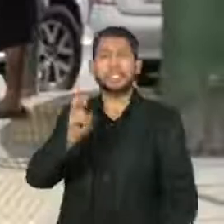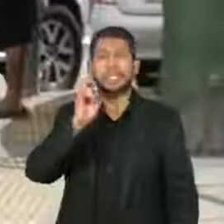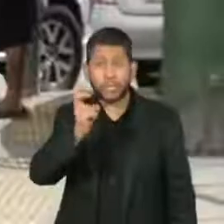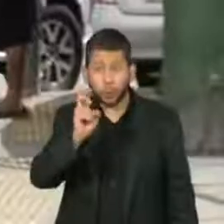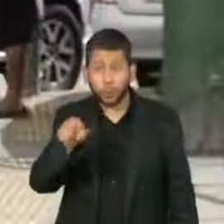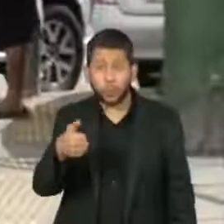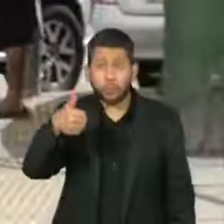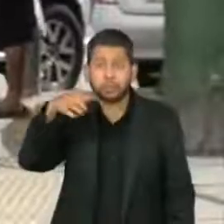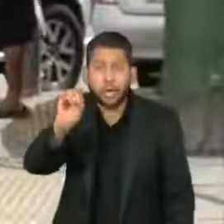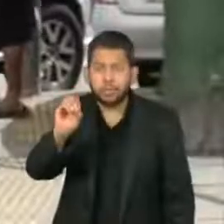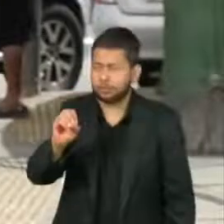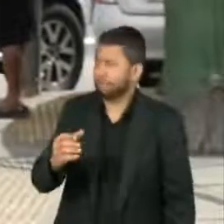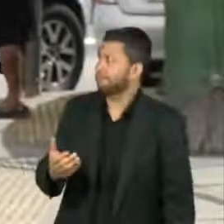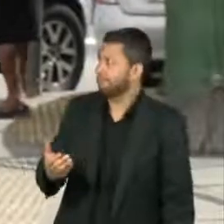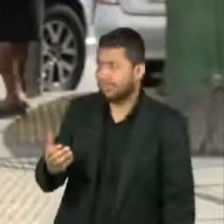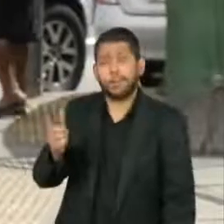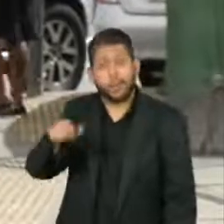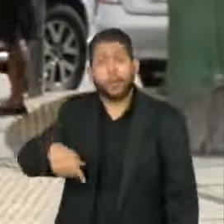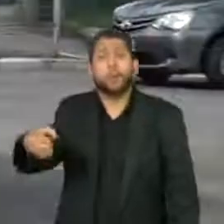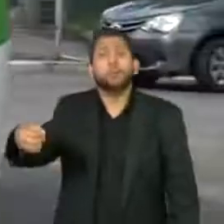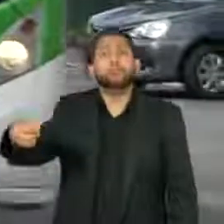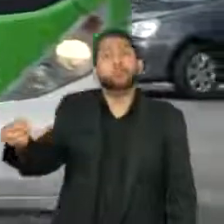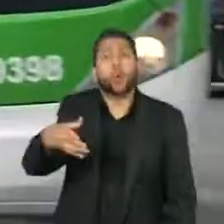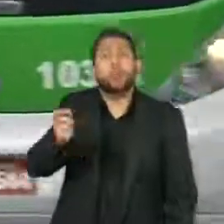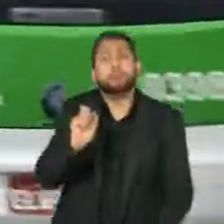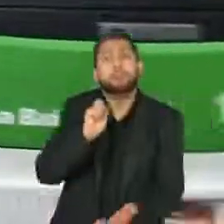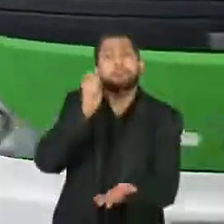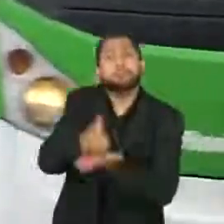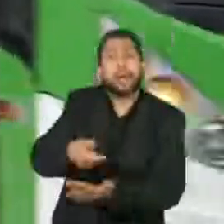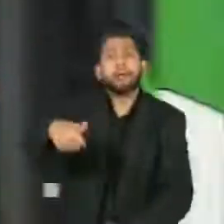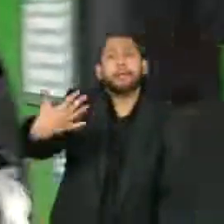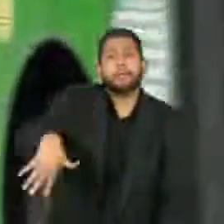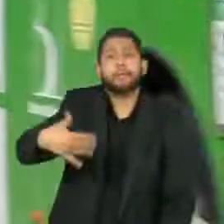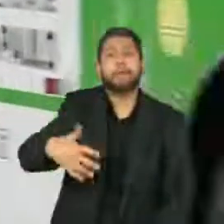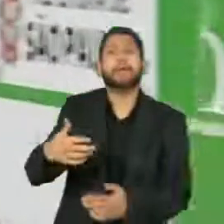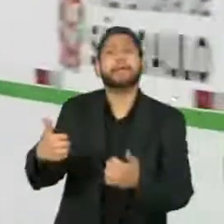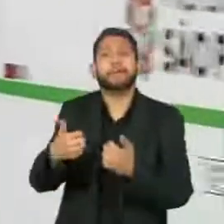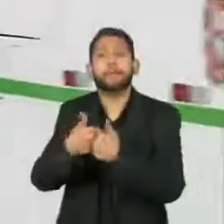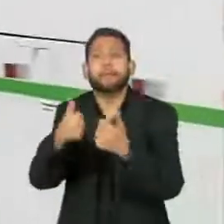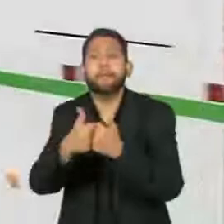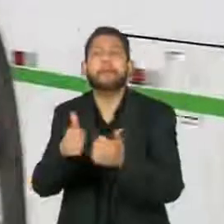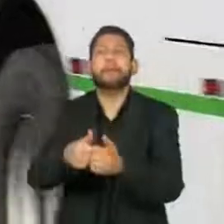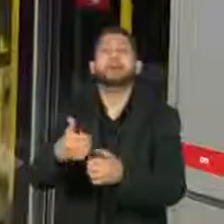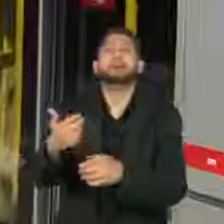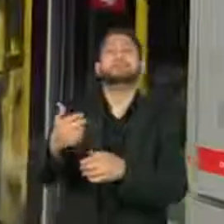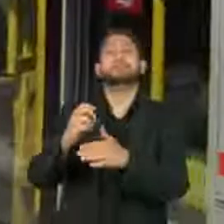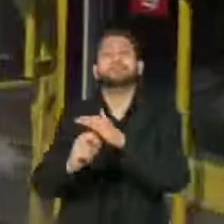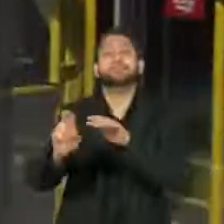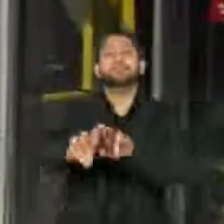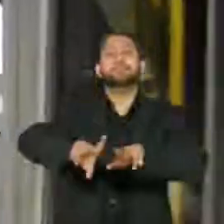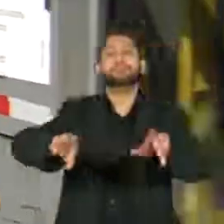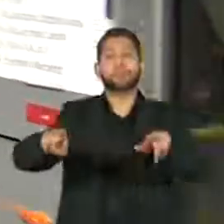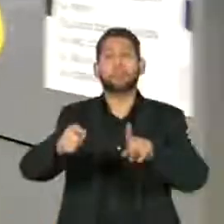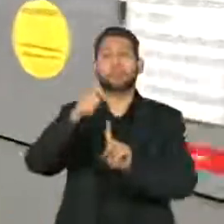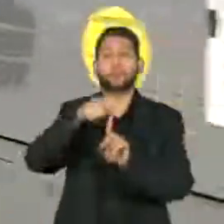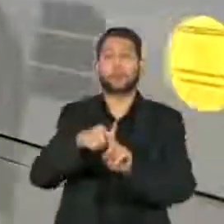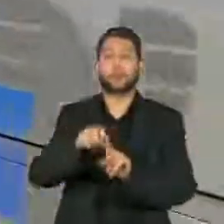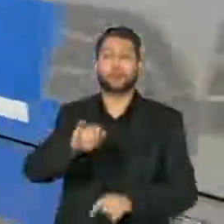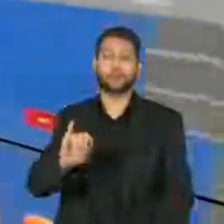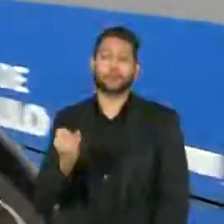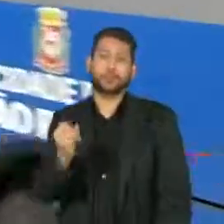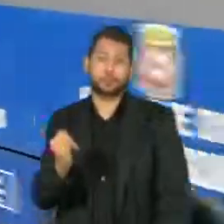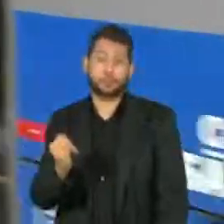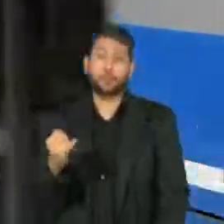R$ 5,10. Esse pode ser o novo preço do transporte público na cidade de São Paulo a partir de janeiro. O objetivo do aumento